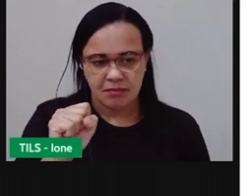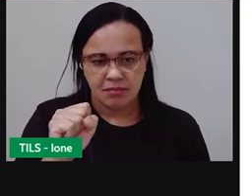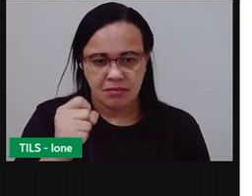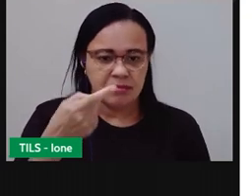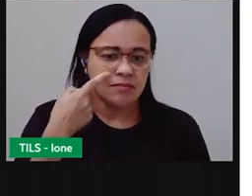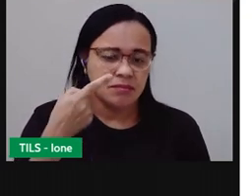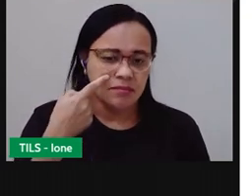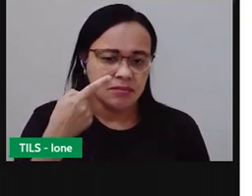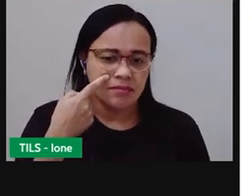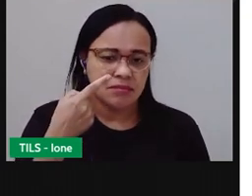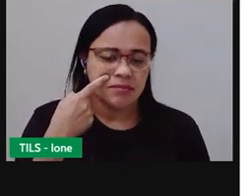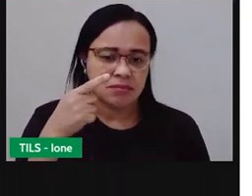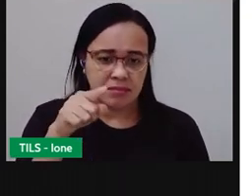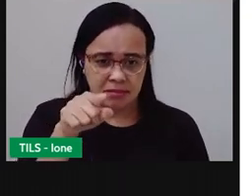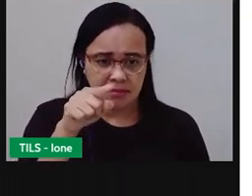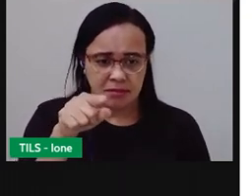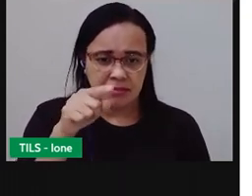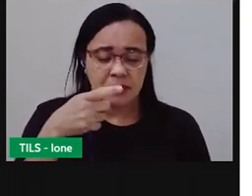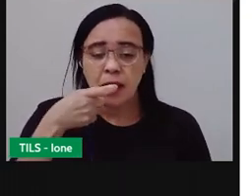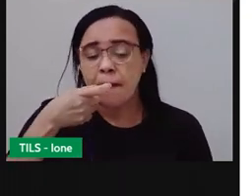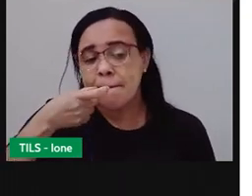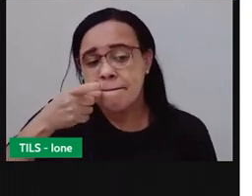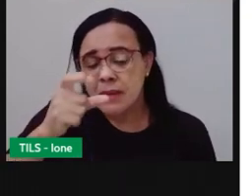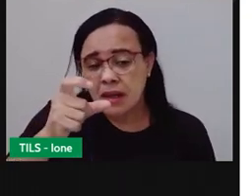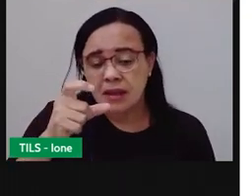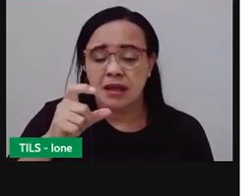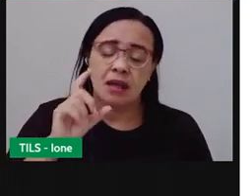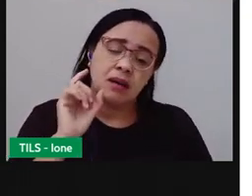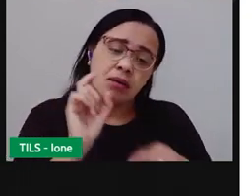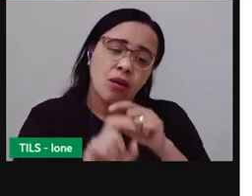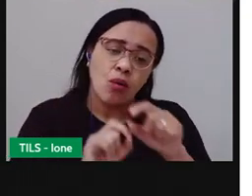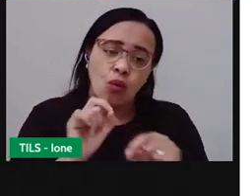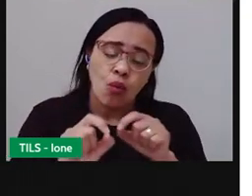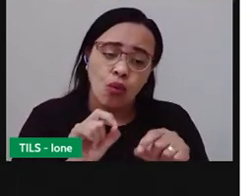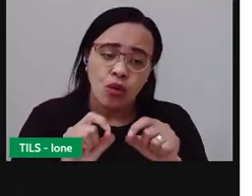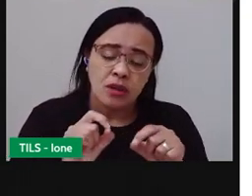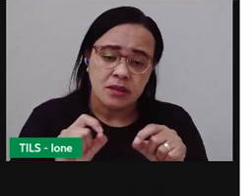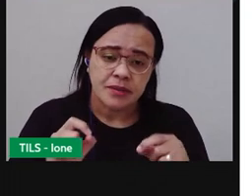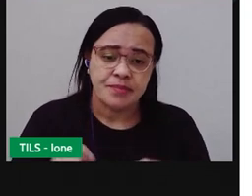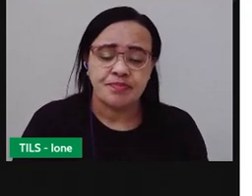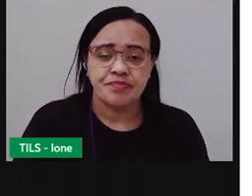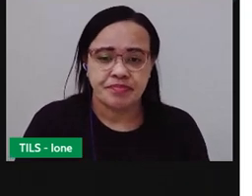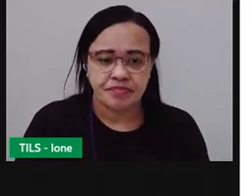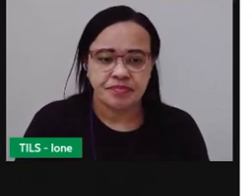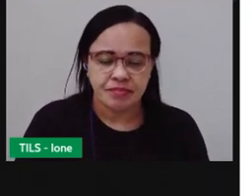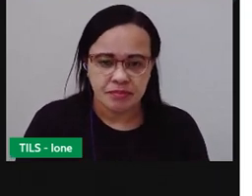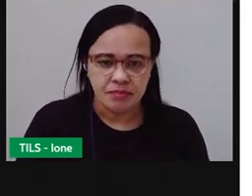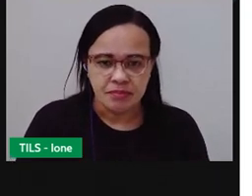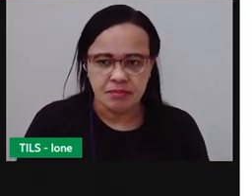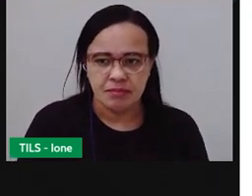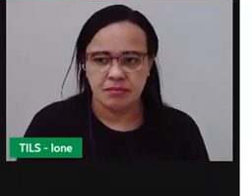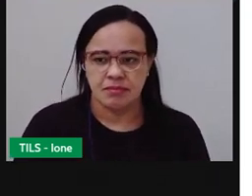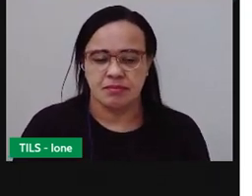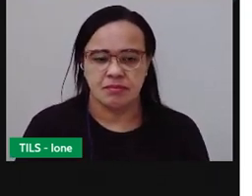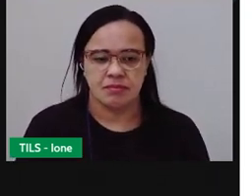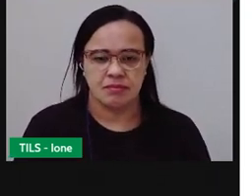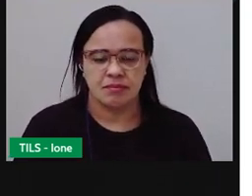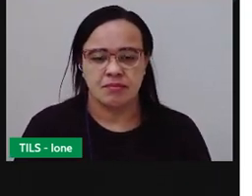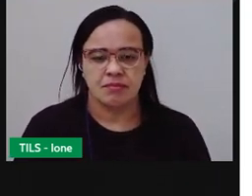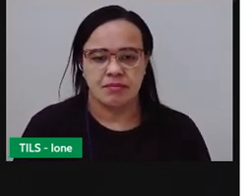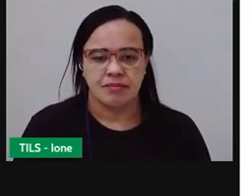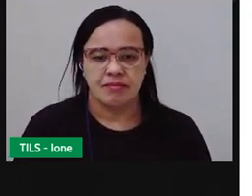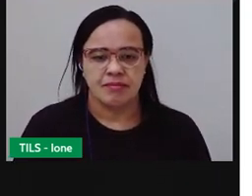e olha nessa palavra a gente vai ver ainda é a sílaba a